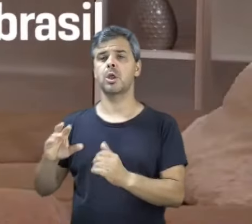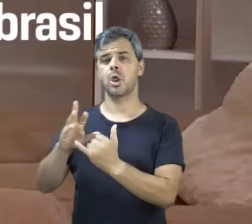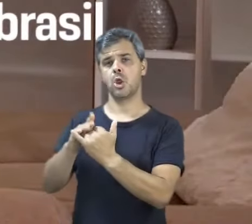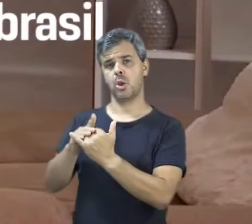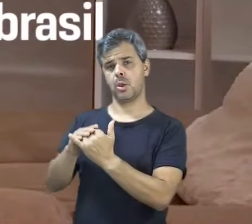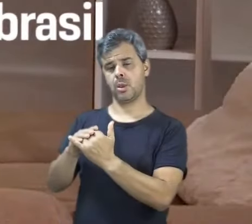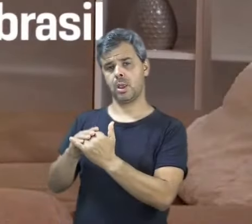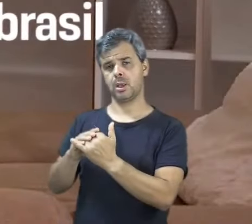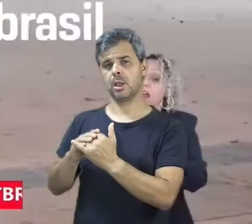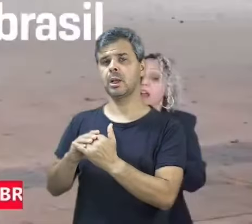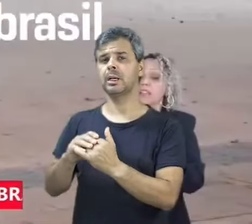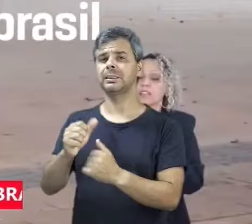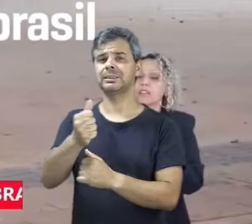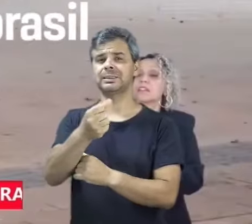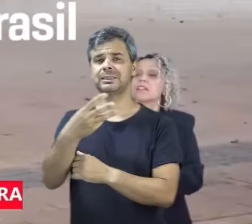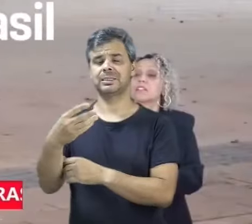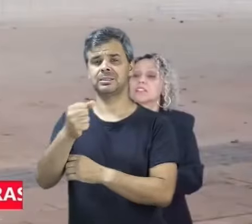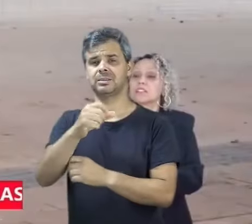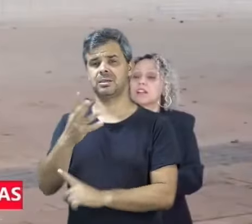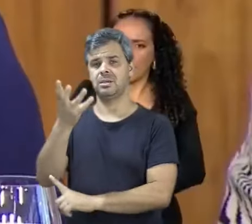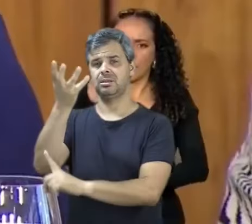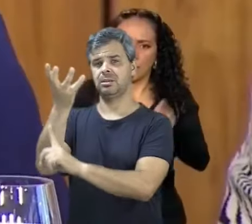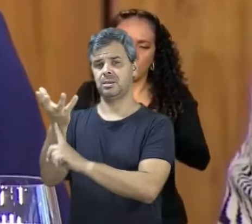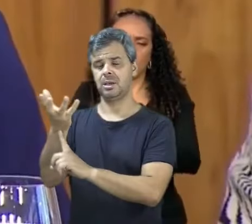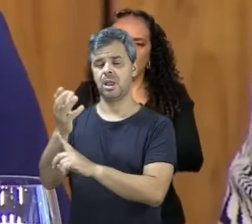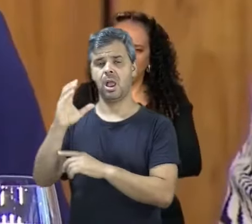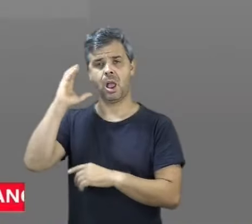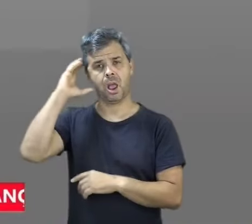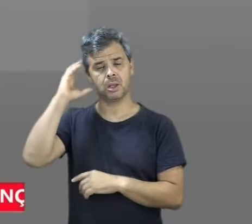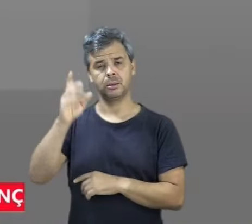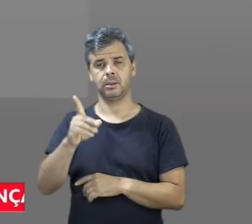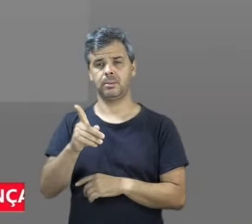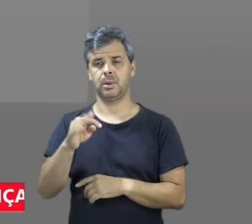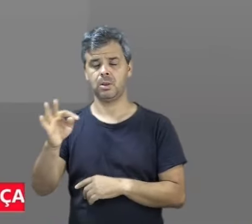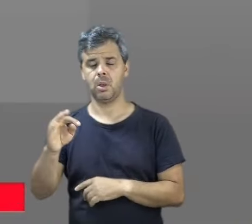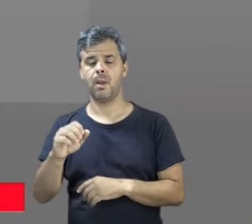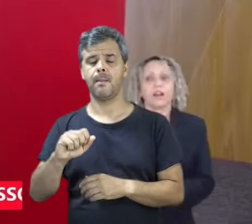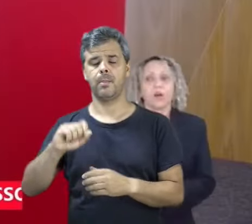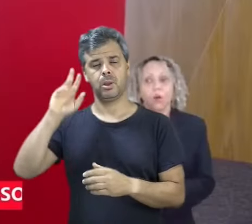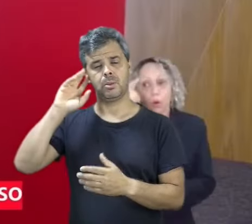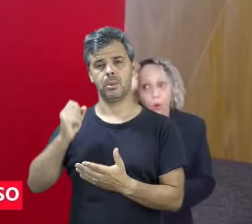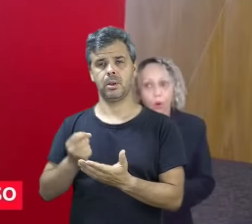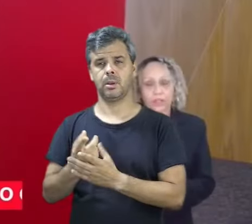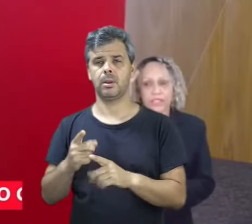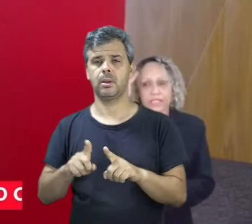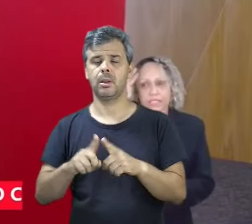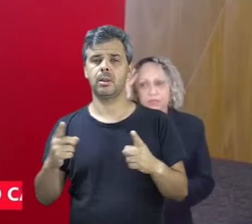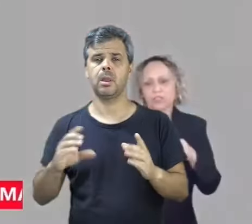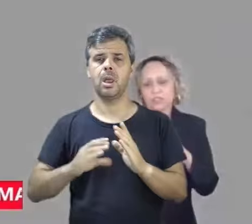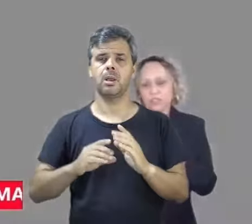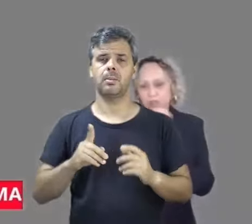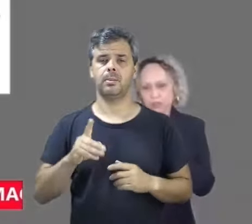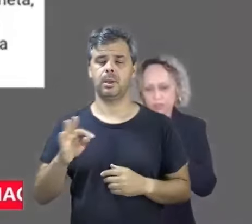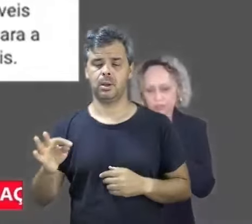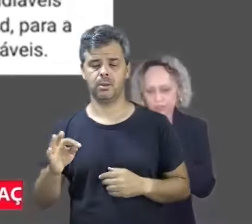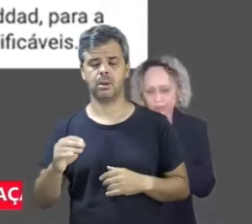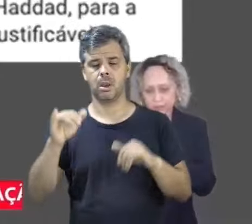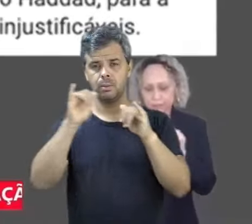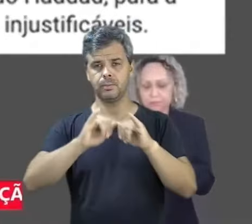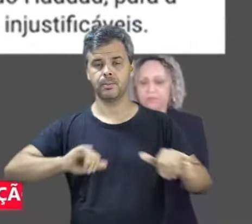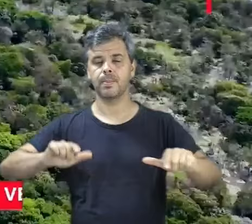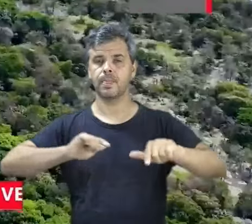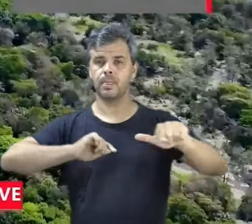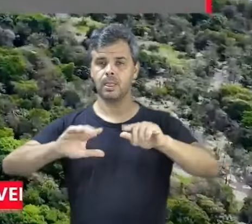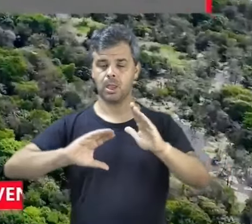YouTube, PT Sat, canal 1313, Rádio PT ou nas plataformas de streaming da Rádio PT. O que é notícia